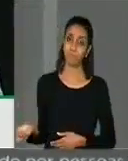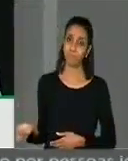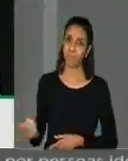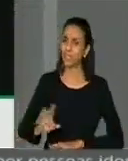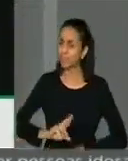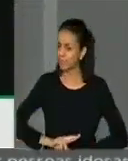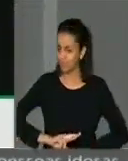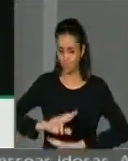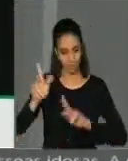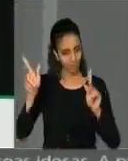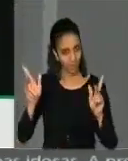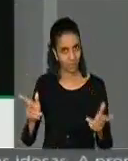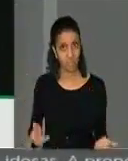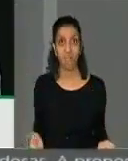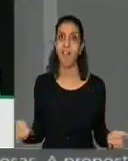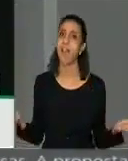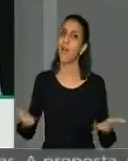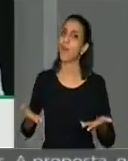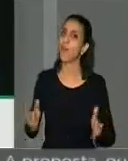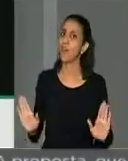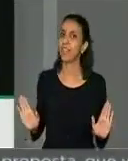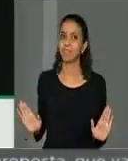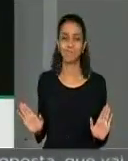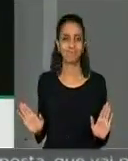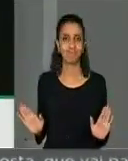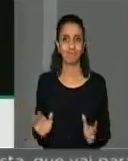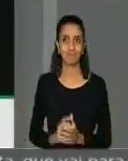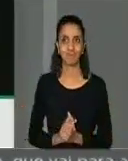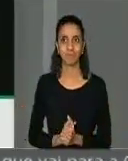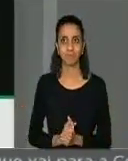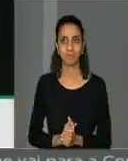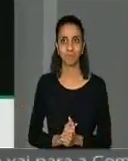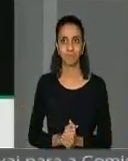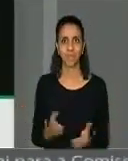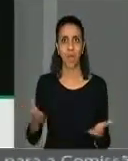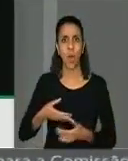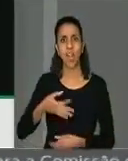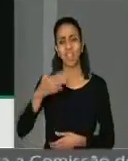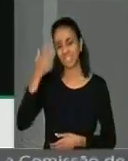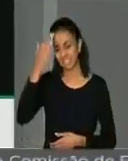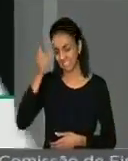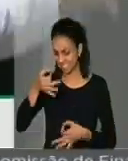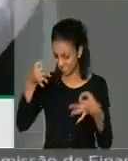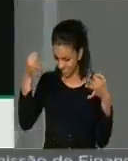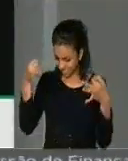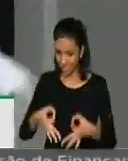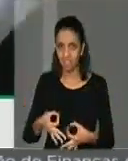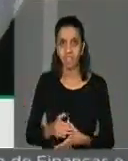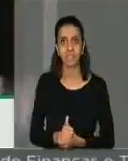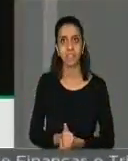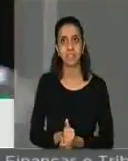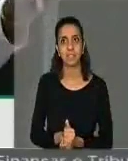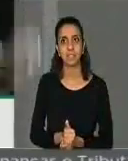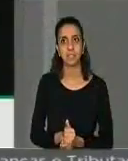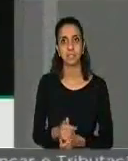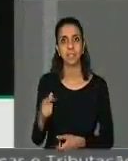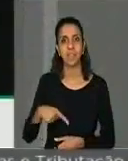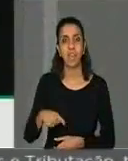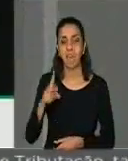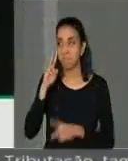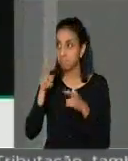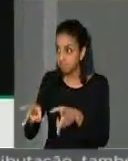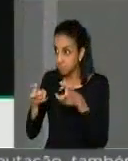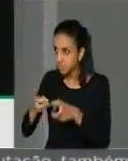Totalmente diferente. Agora não. É mais do que uma convicção, já repeti isso aqui. É uma